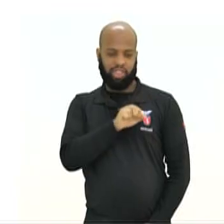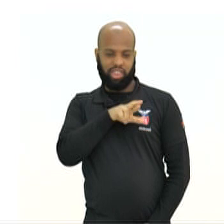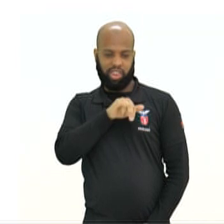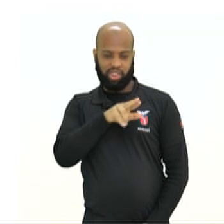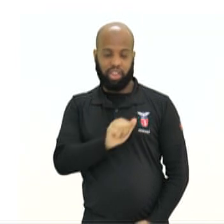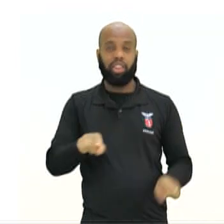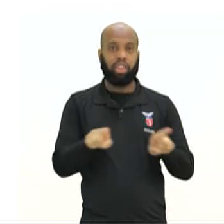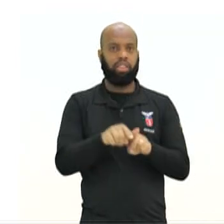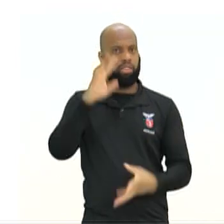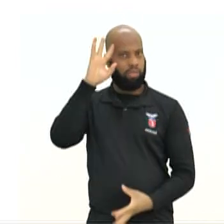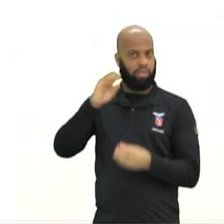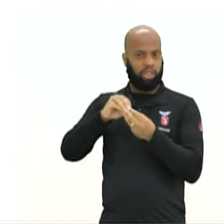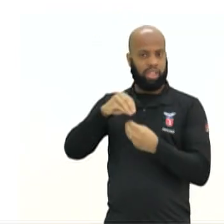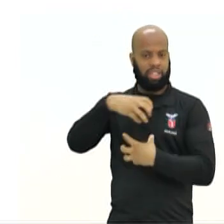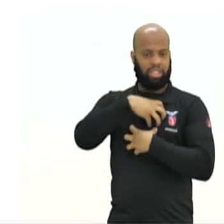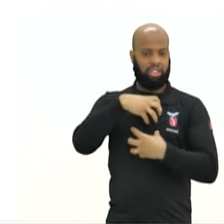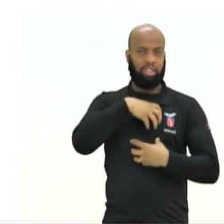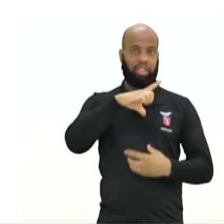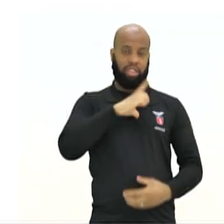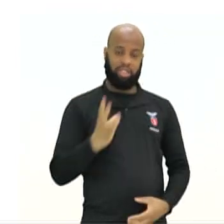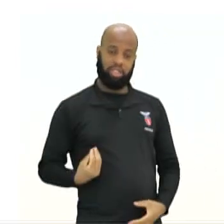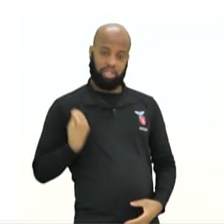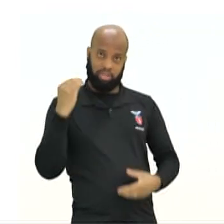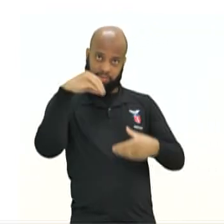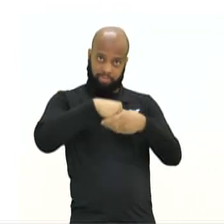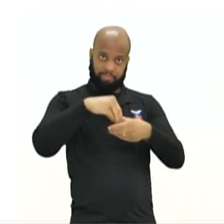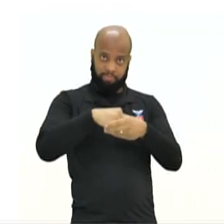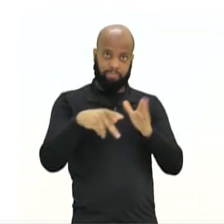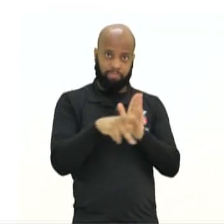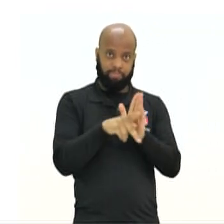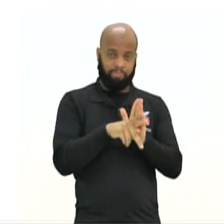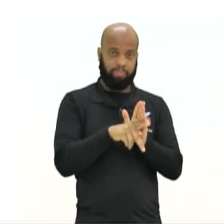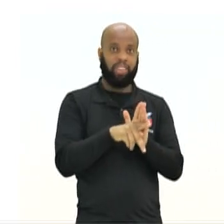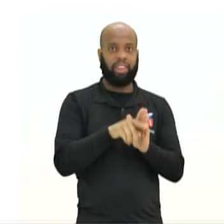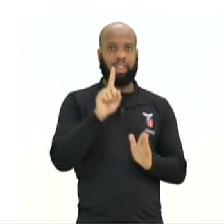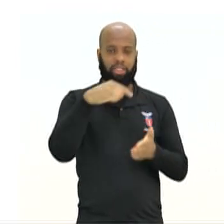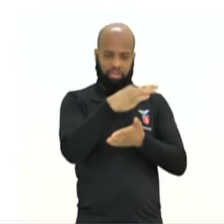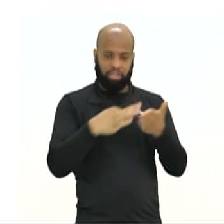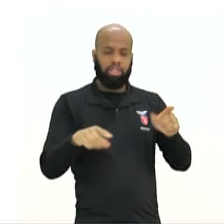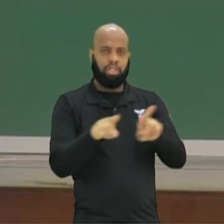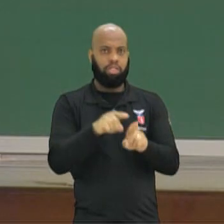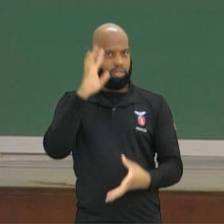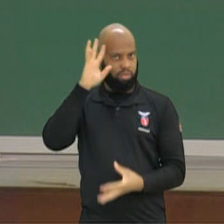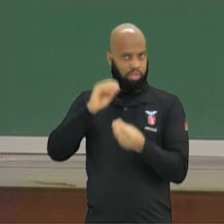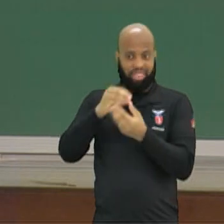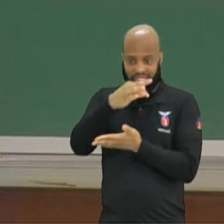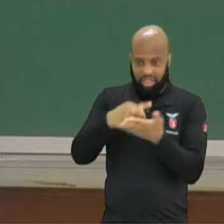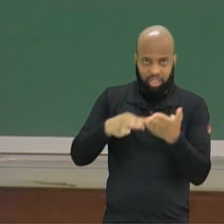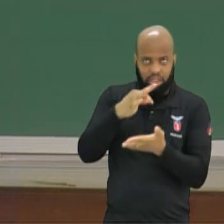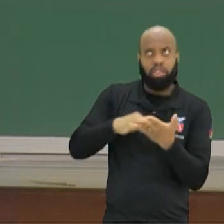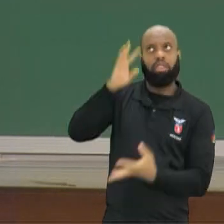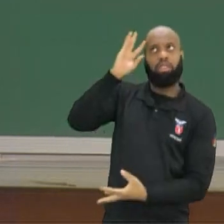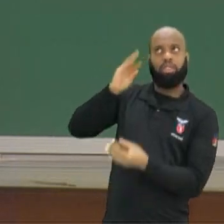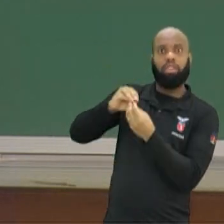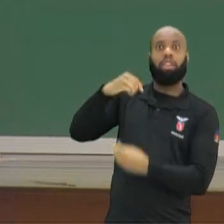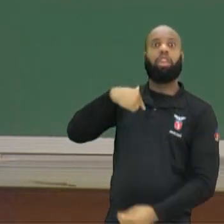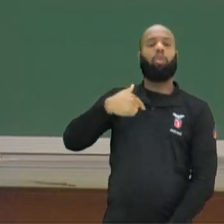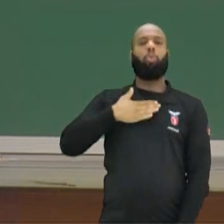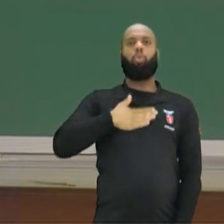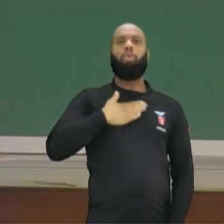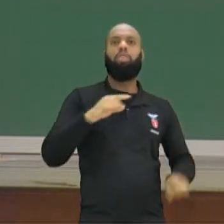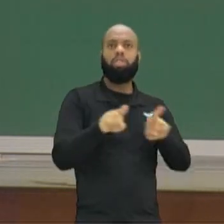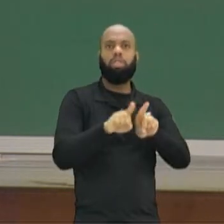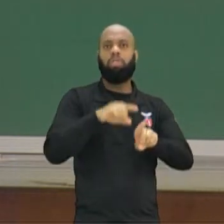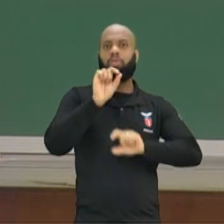entender os efeitos de sentidos presentes na obra. Vamos aprender a interpretar texto. Pessoal, eu gosto muito